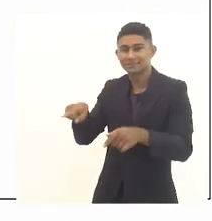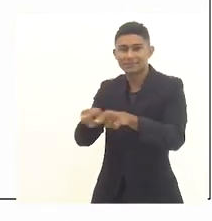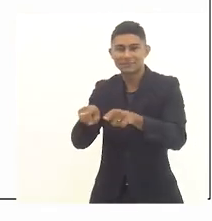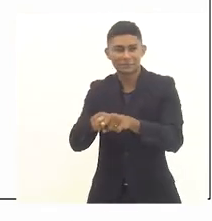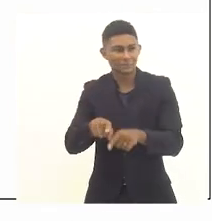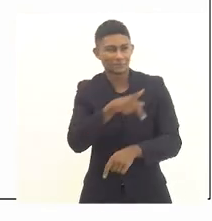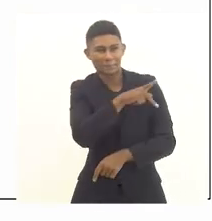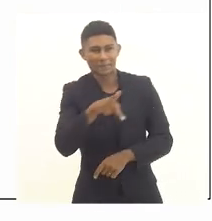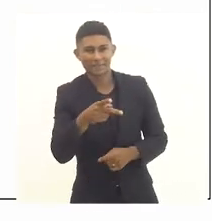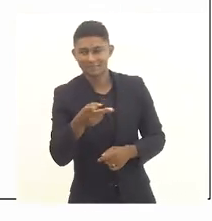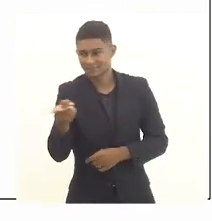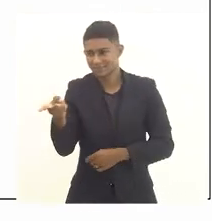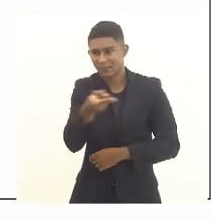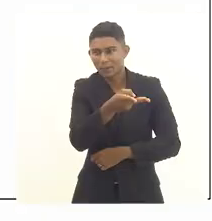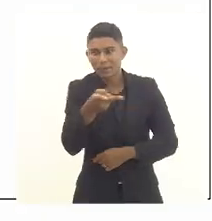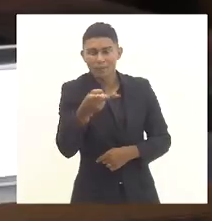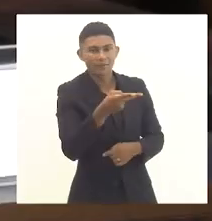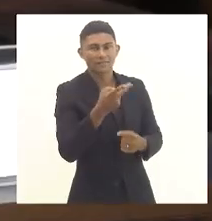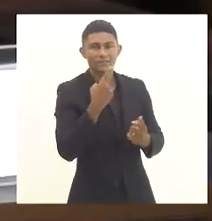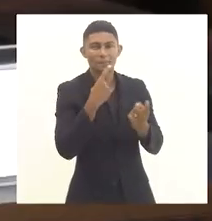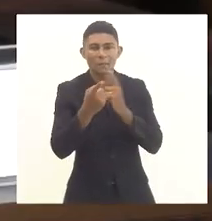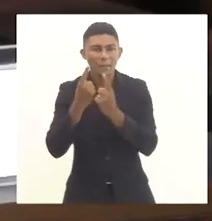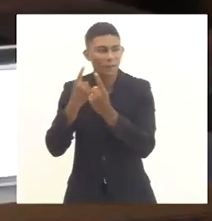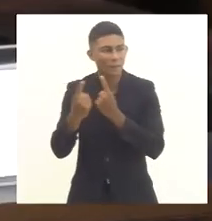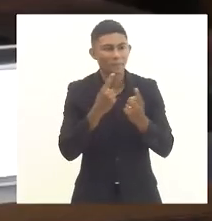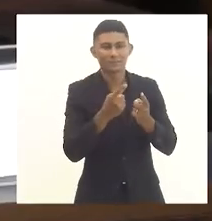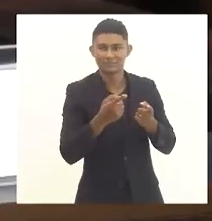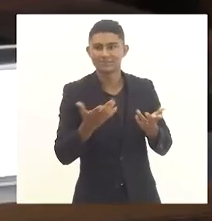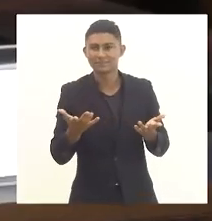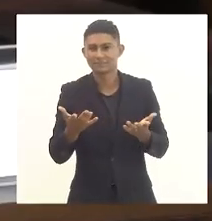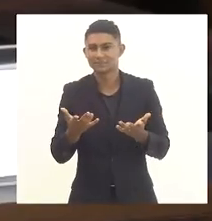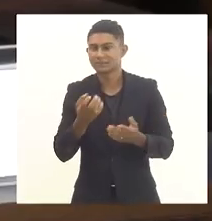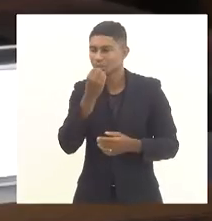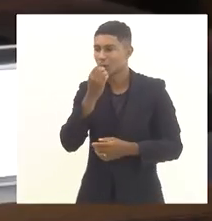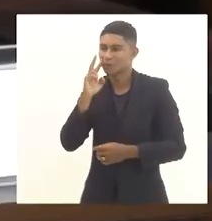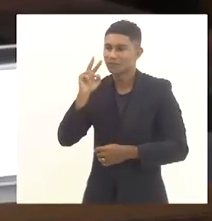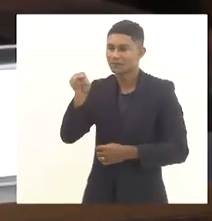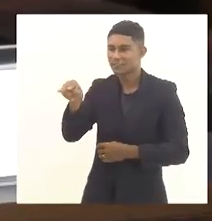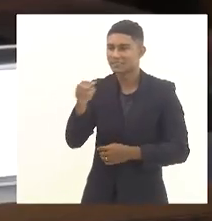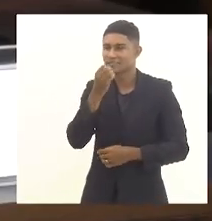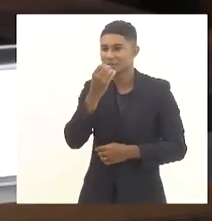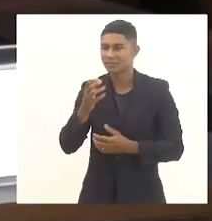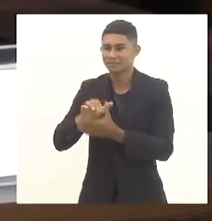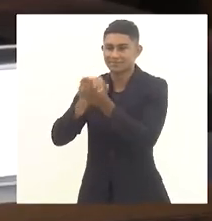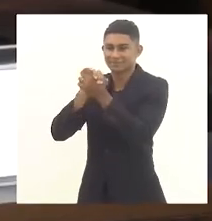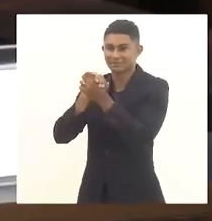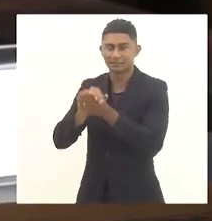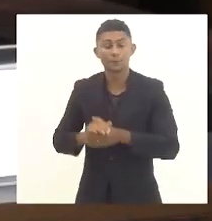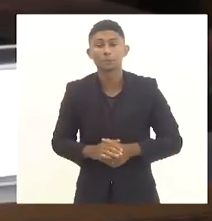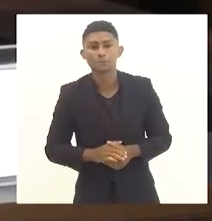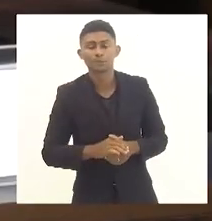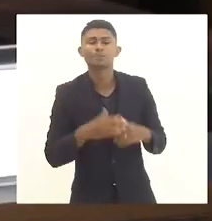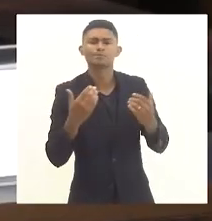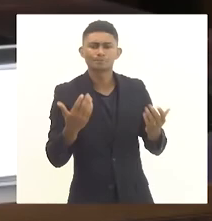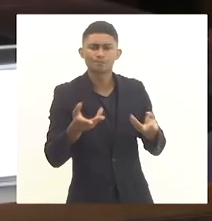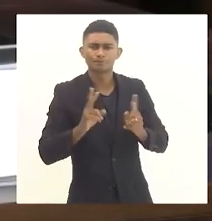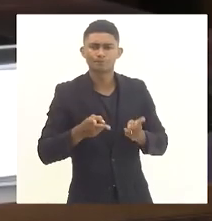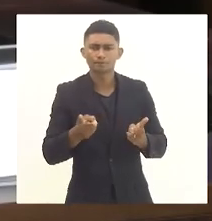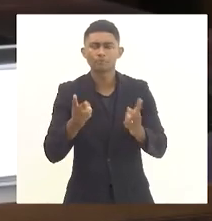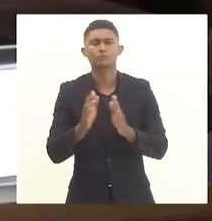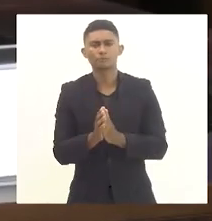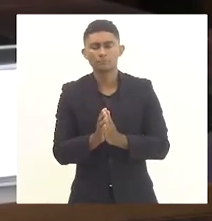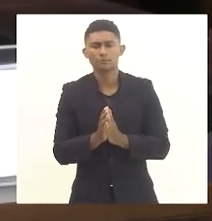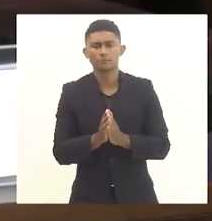dessa casa, na discussão da Lei de Antenas do Estado. Muito prazer em revê-lo, deputado. Então, sigamos. Esse movimento Antênese é